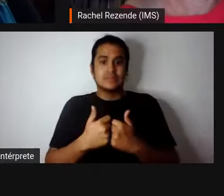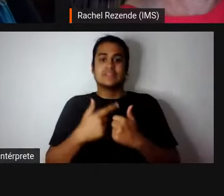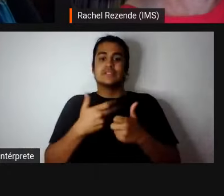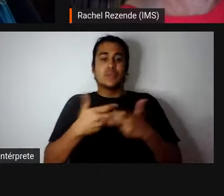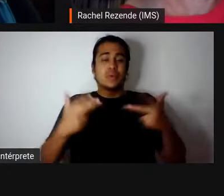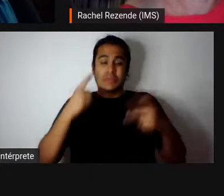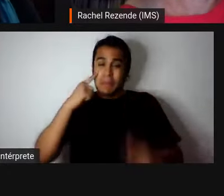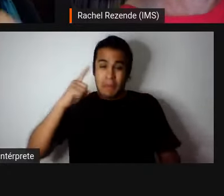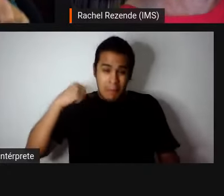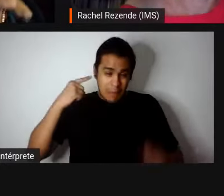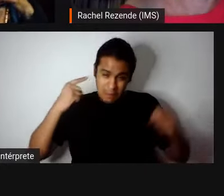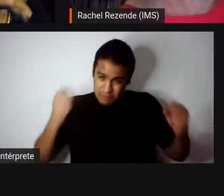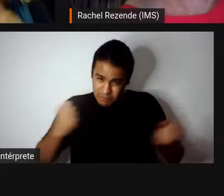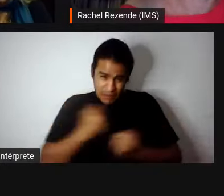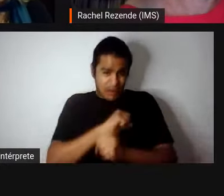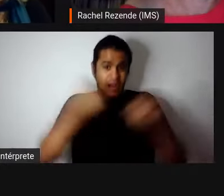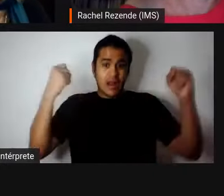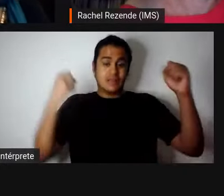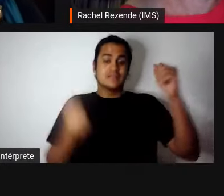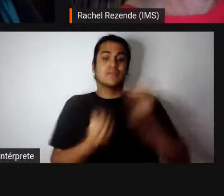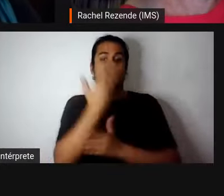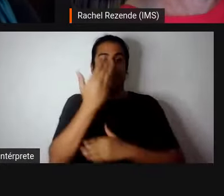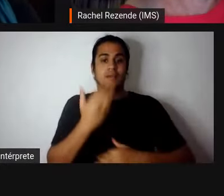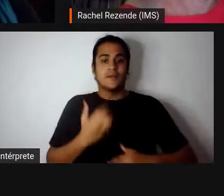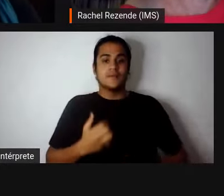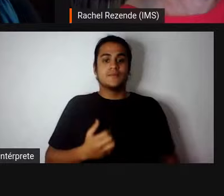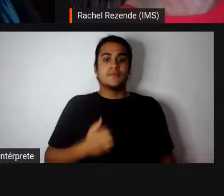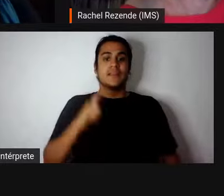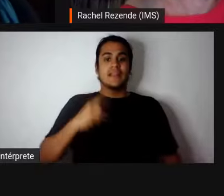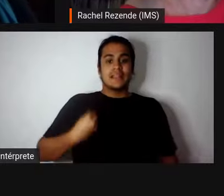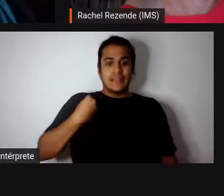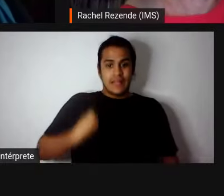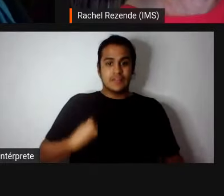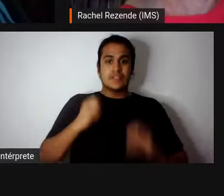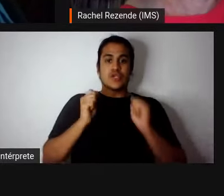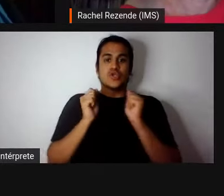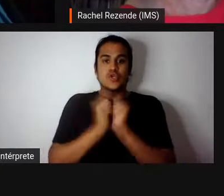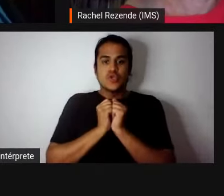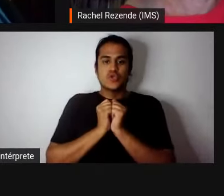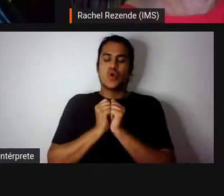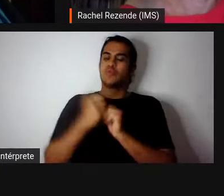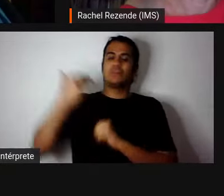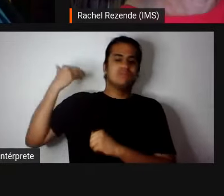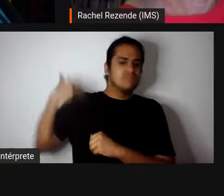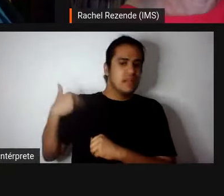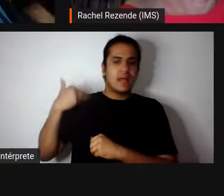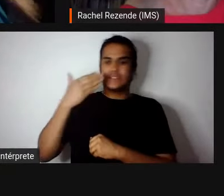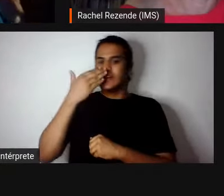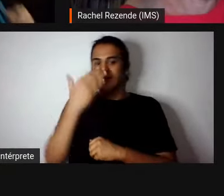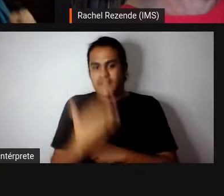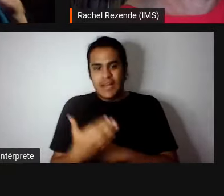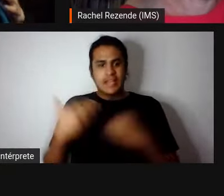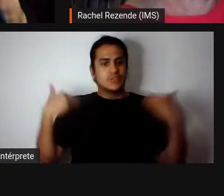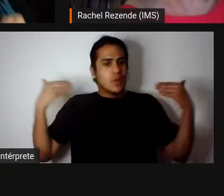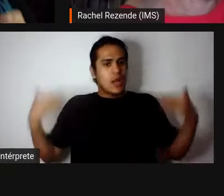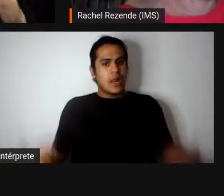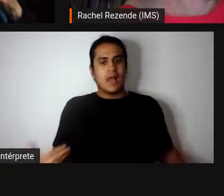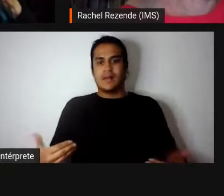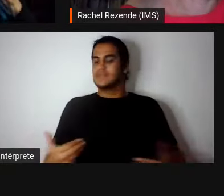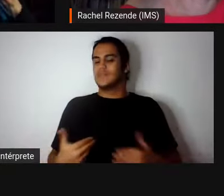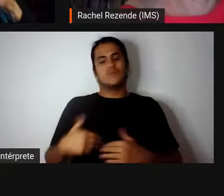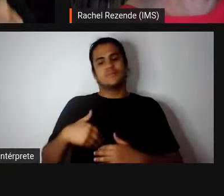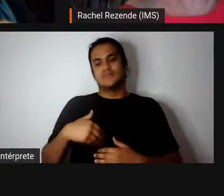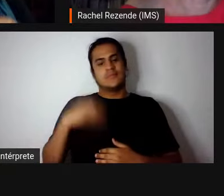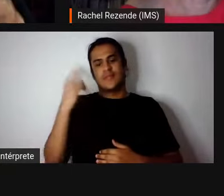invento, ter você atrás, na frente ou dos lados, por favor, não dá